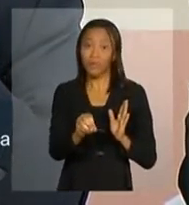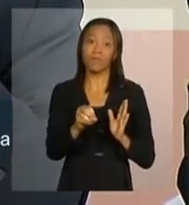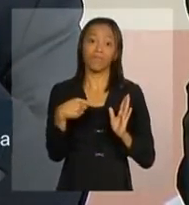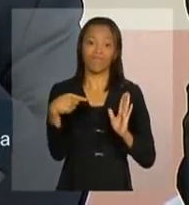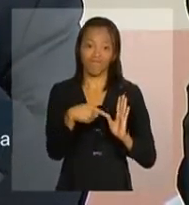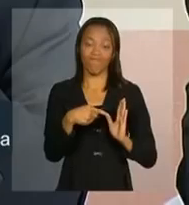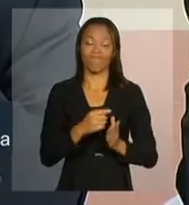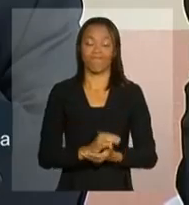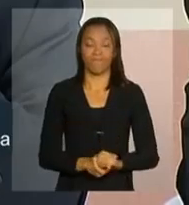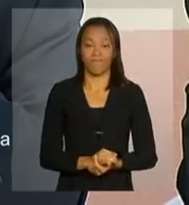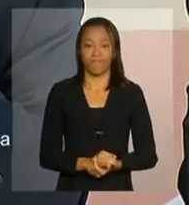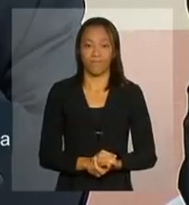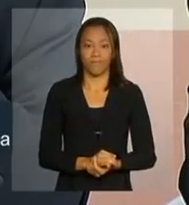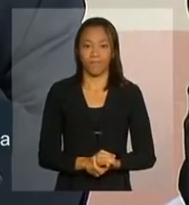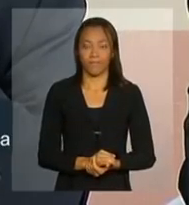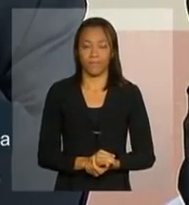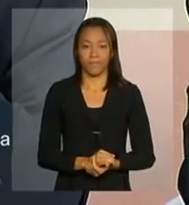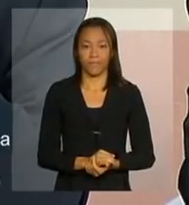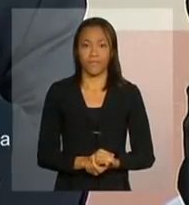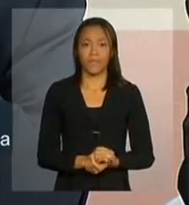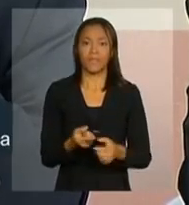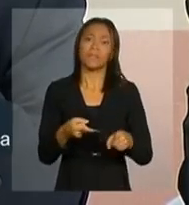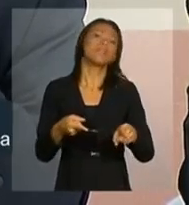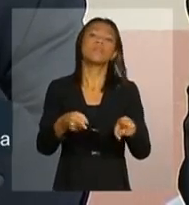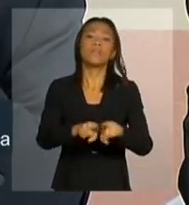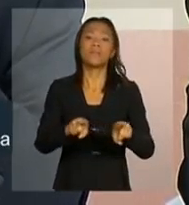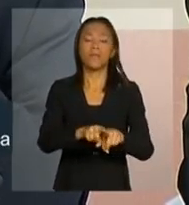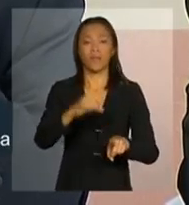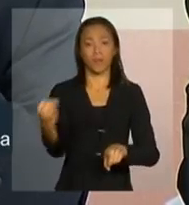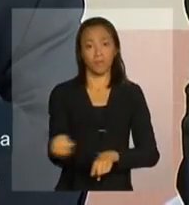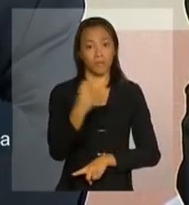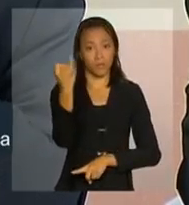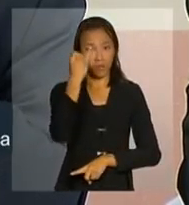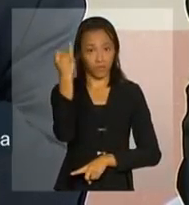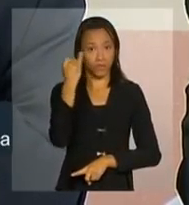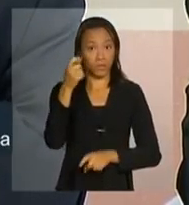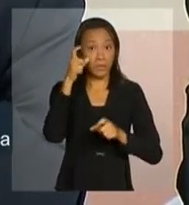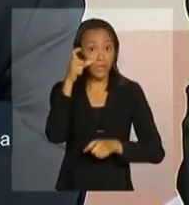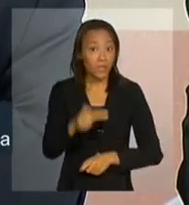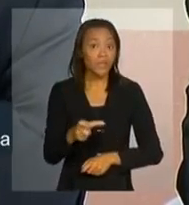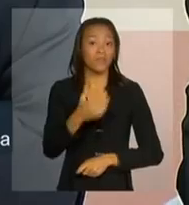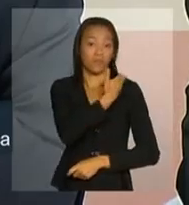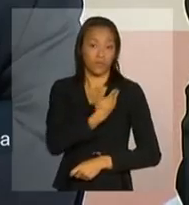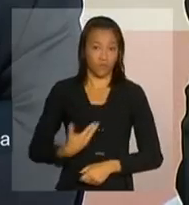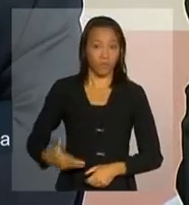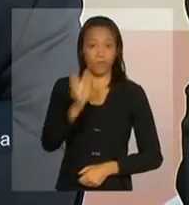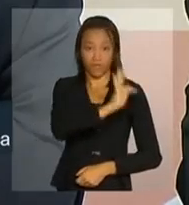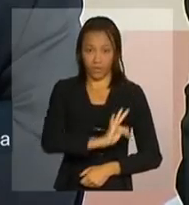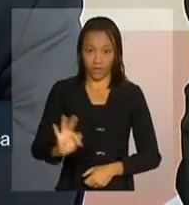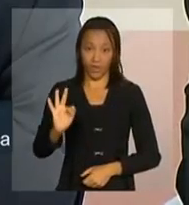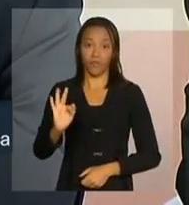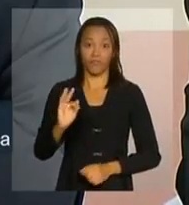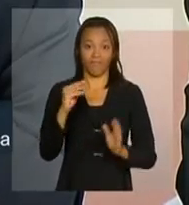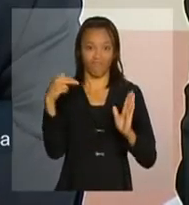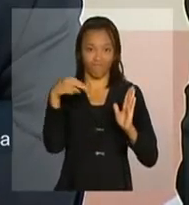e a importância que o governo federal está dando para esse programa.